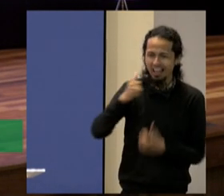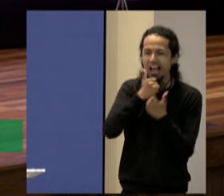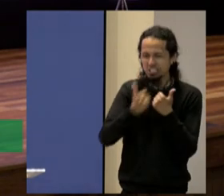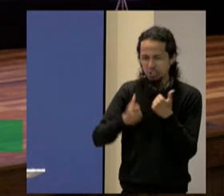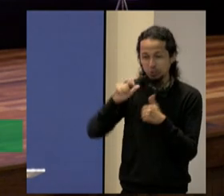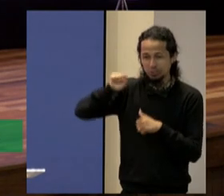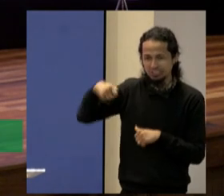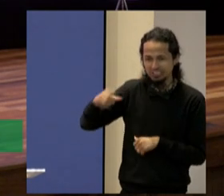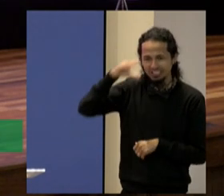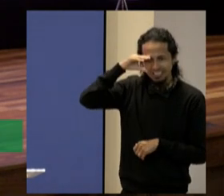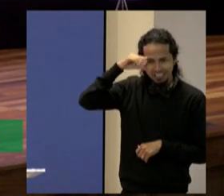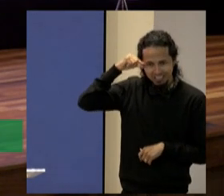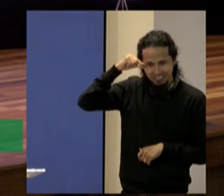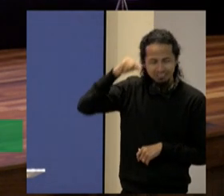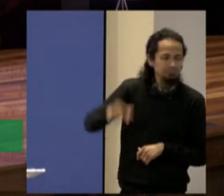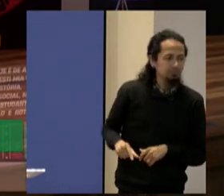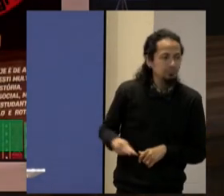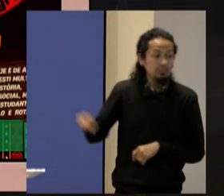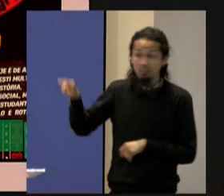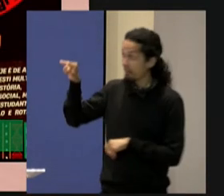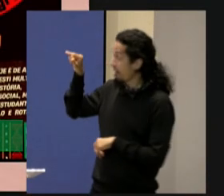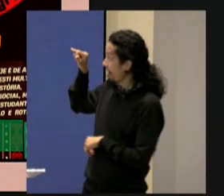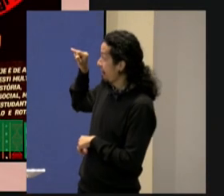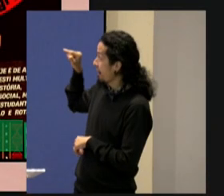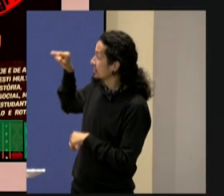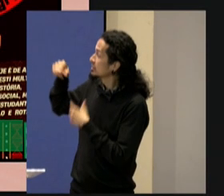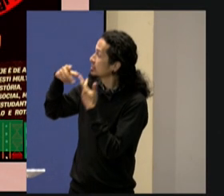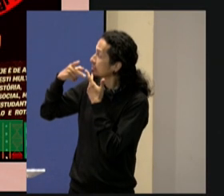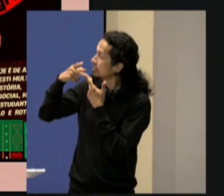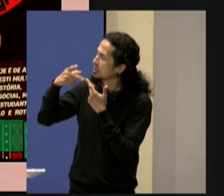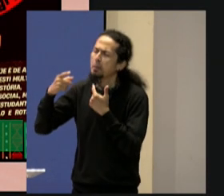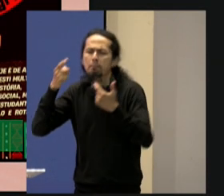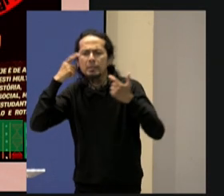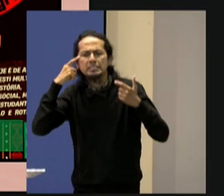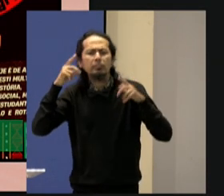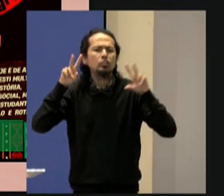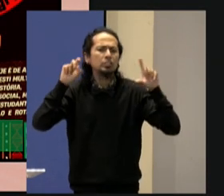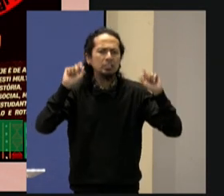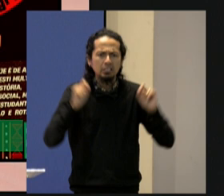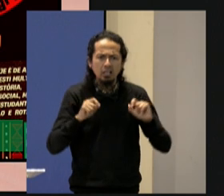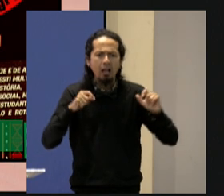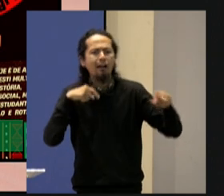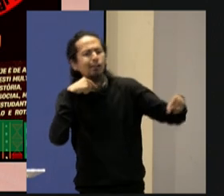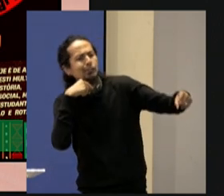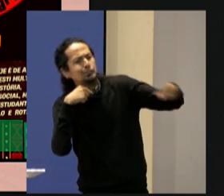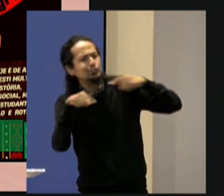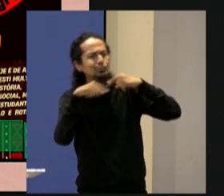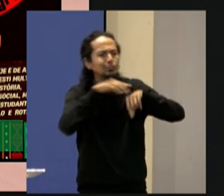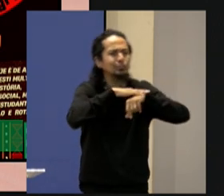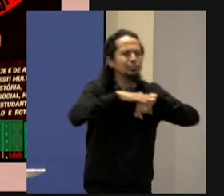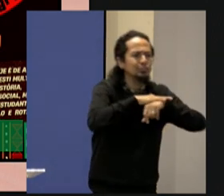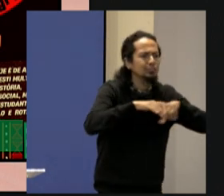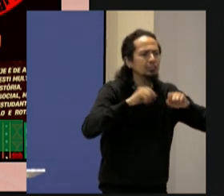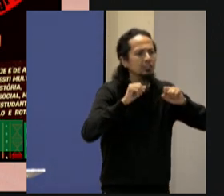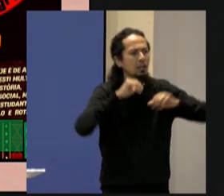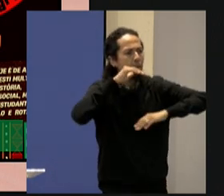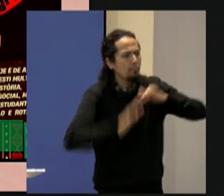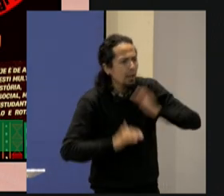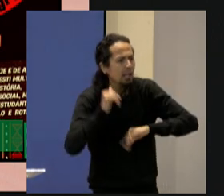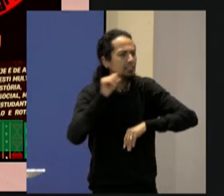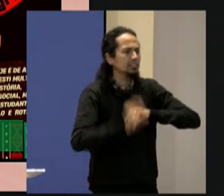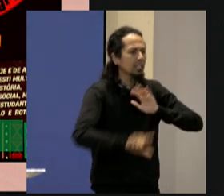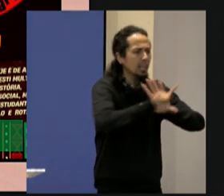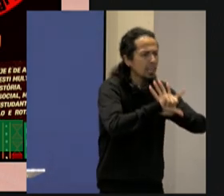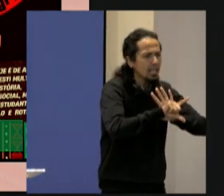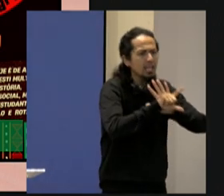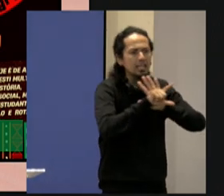né, há uns 4, 5 anos antes, a gente sempre, as nossas conversas eram sobre a implementação da lei, sobre a nossa matriz,